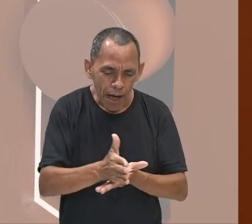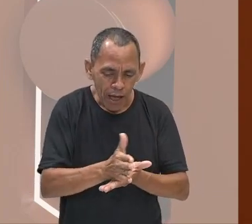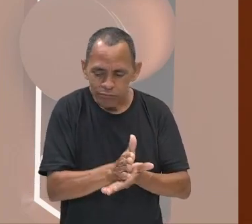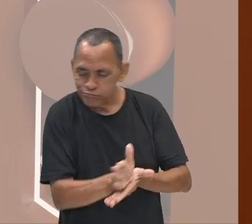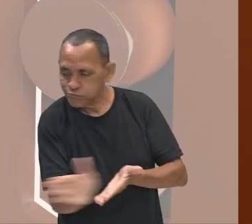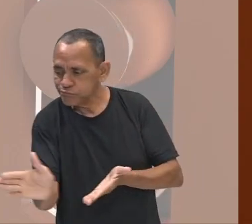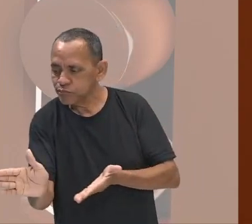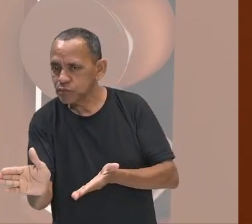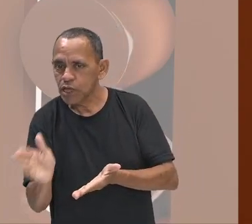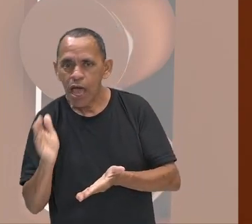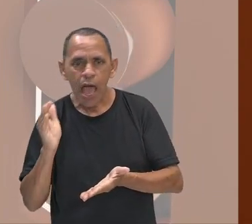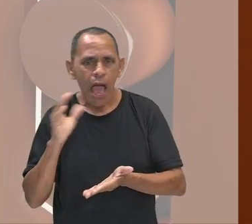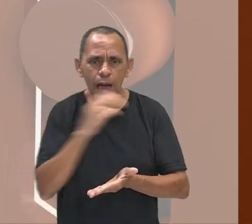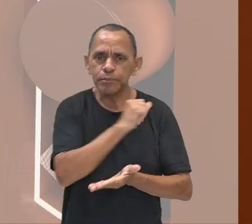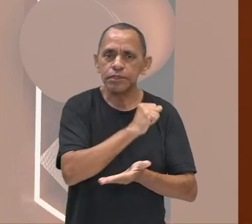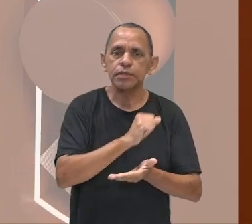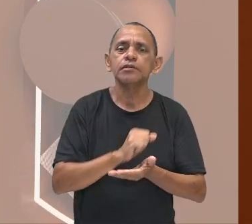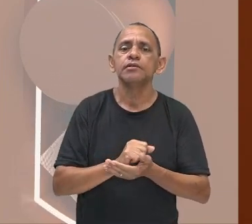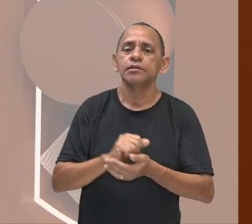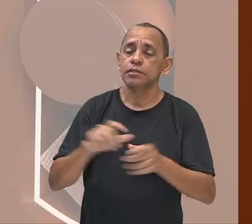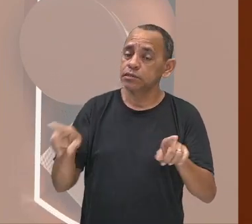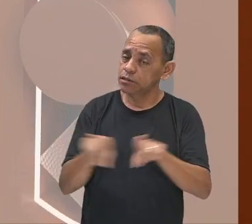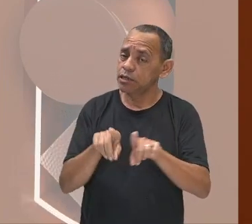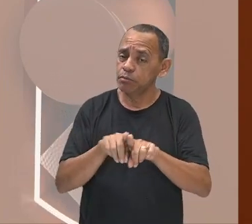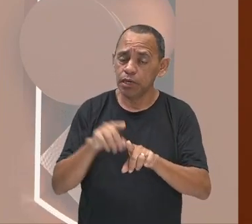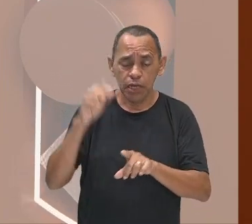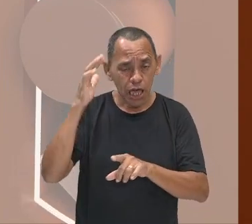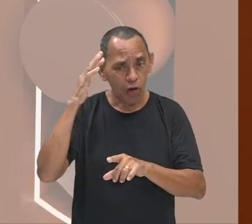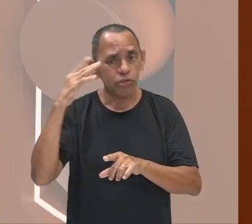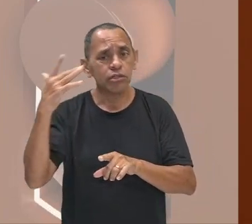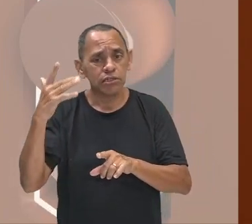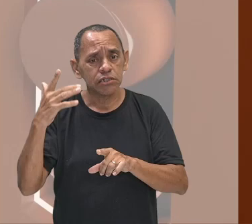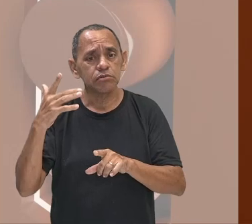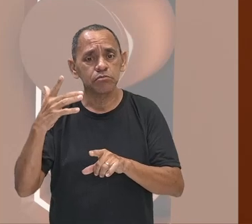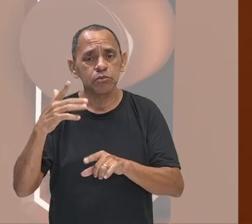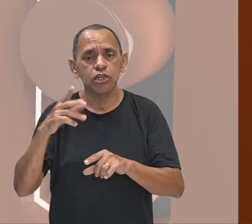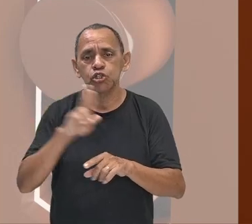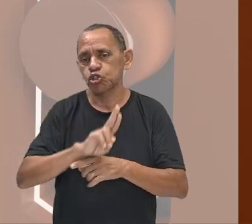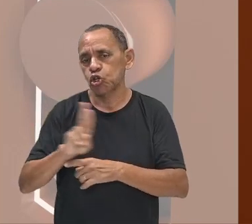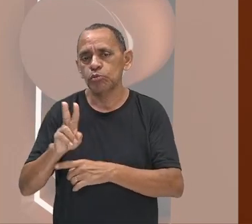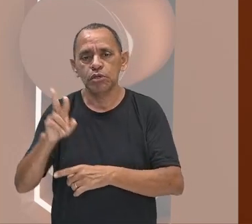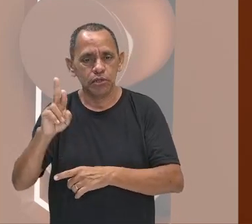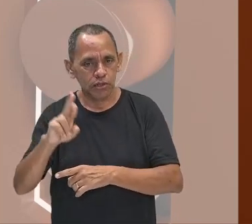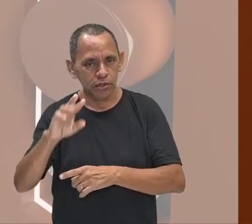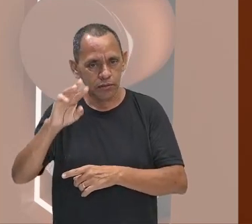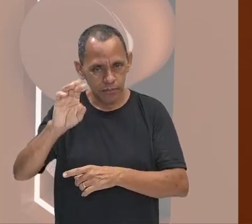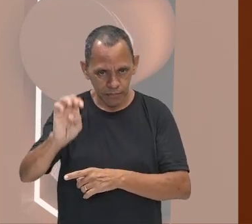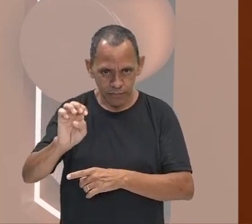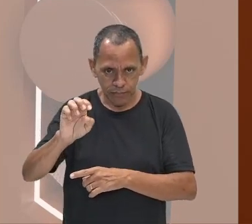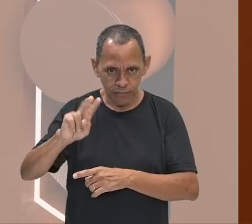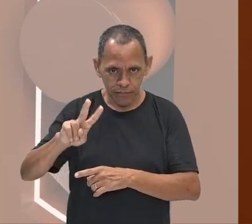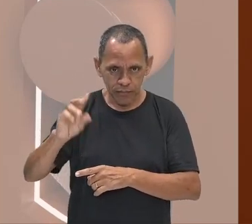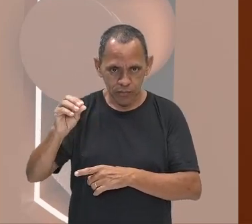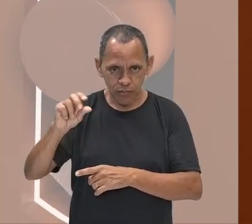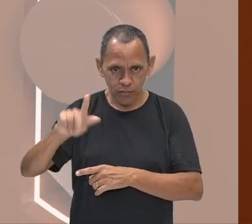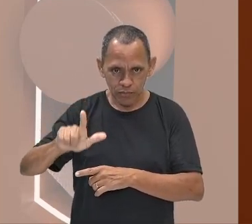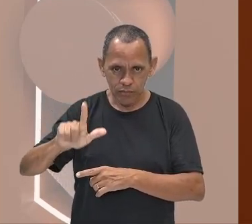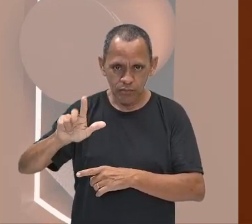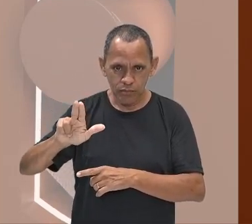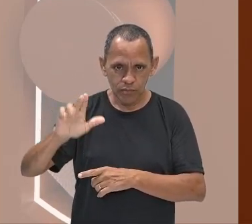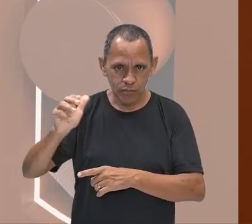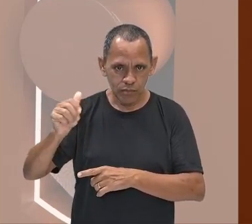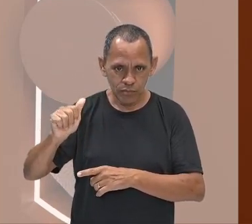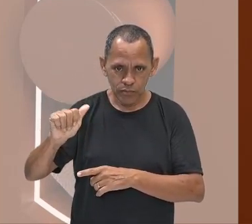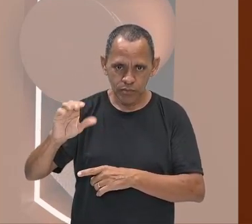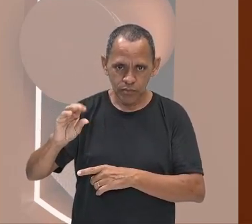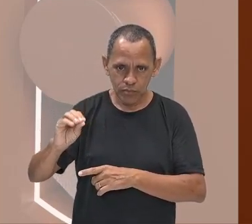E esse acontecimento que faz mudar de direção, a gente chama de revolução. A sociedade inglesa estava caminhando ao